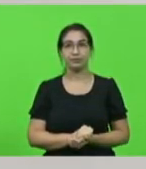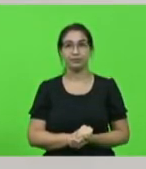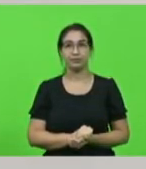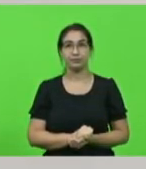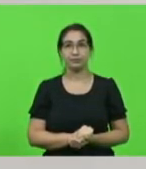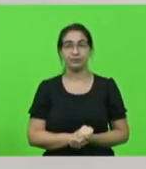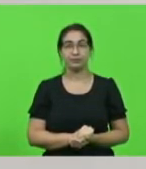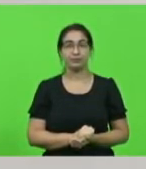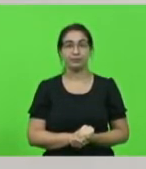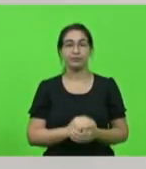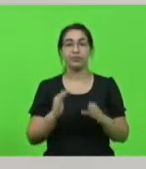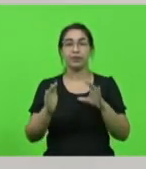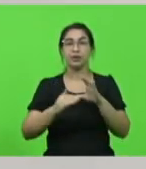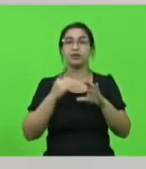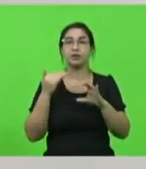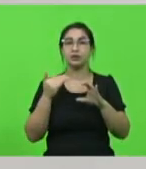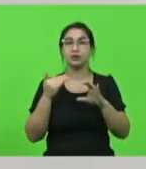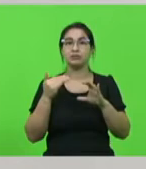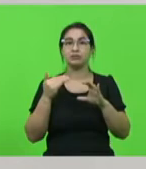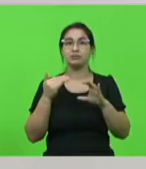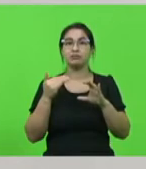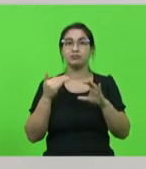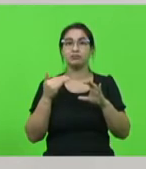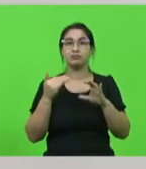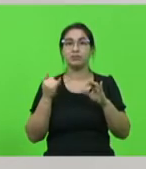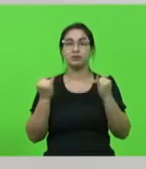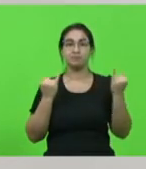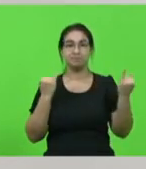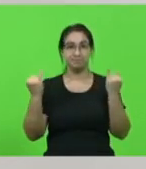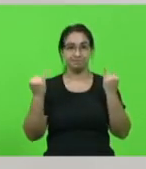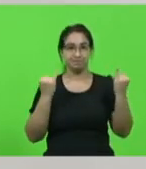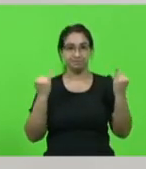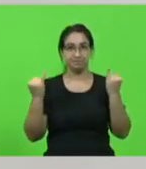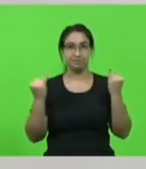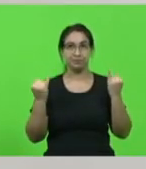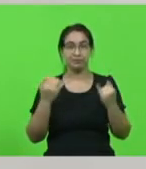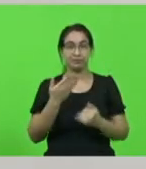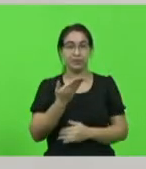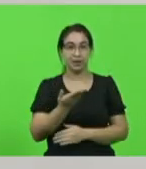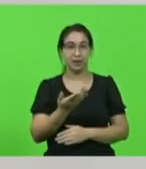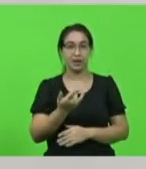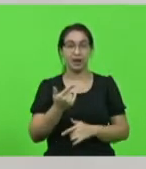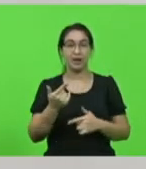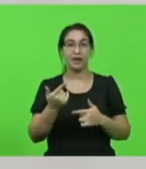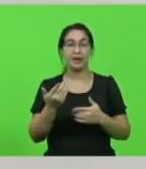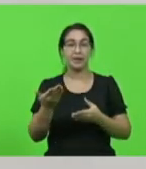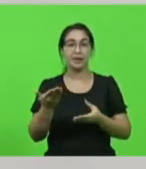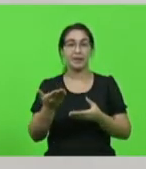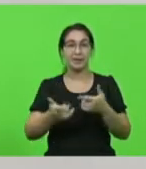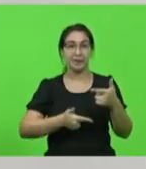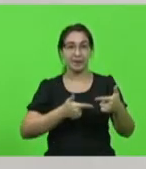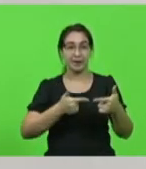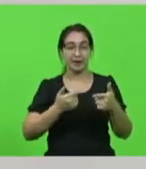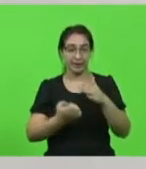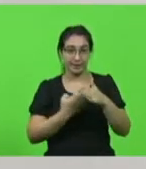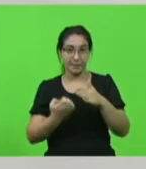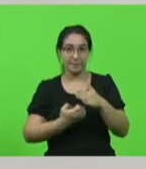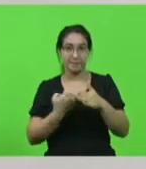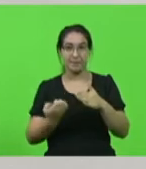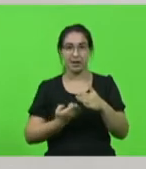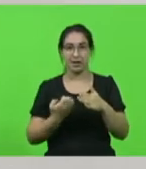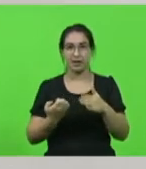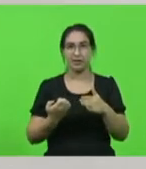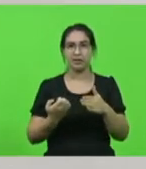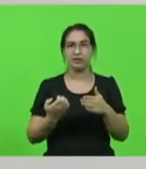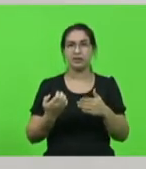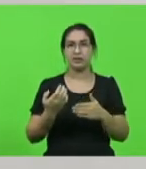Recebi uma denúncia de que a empresa queridinha de alguém que faz